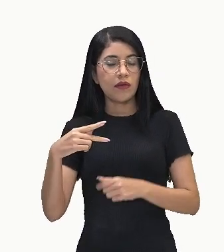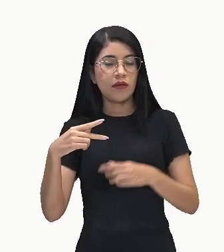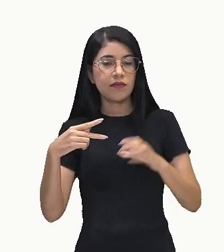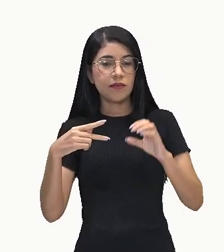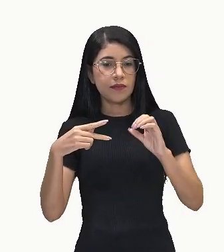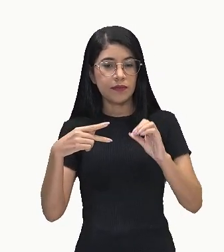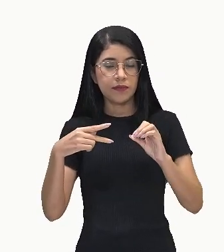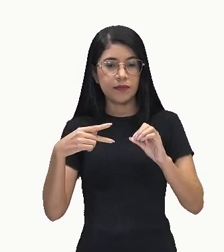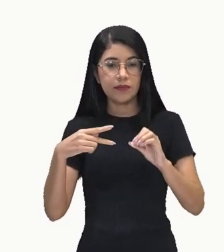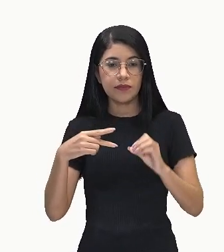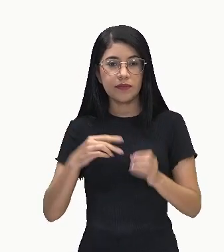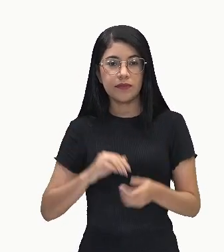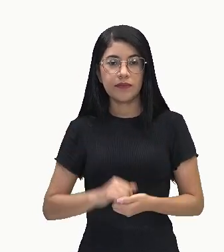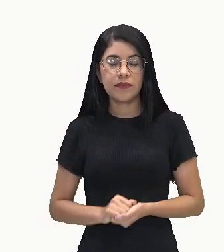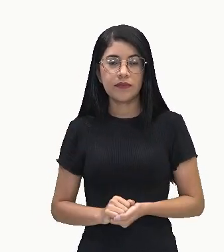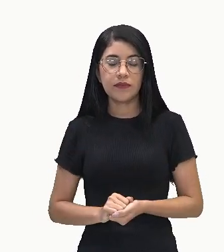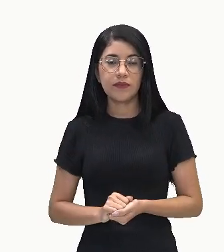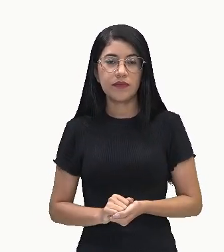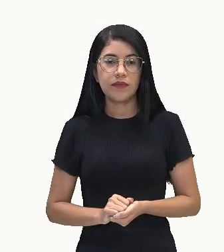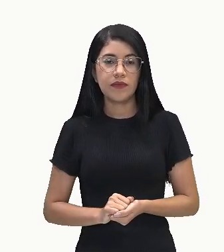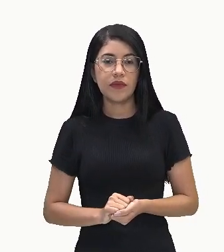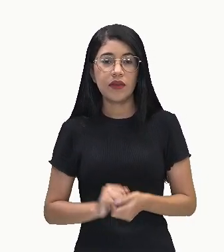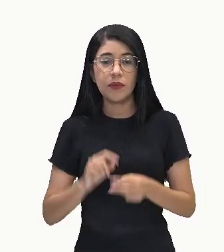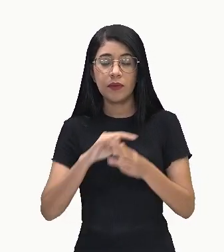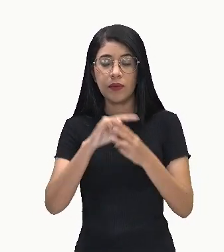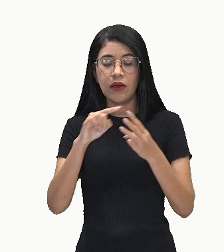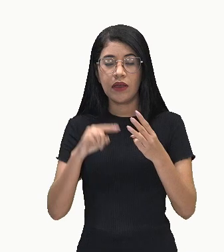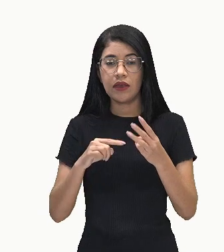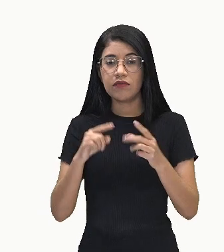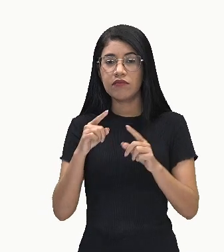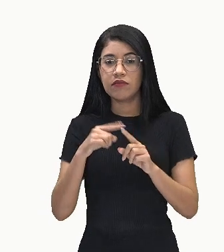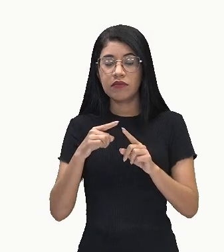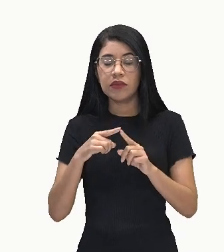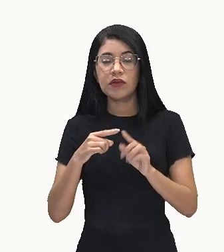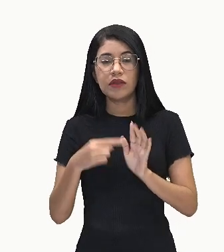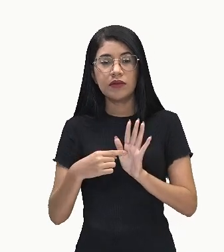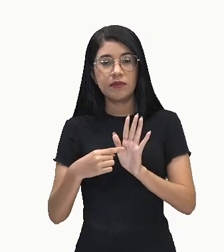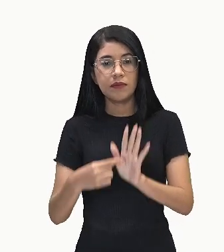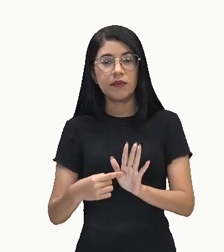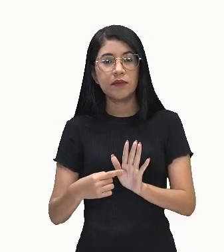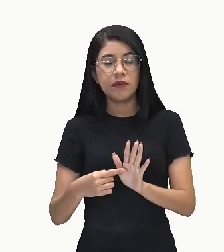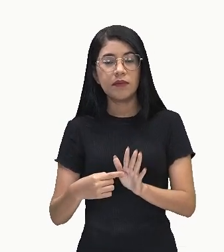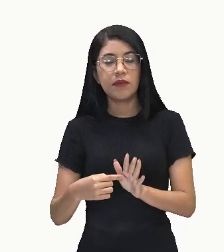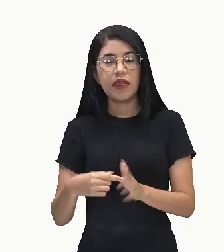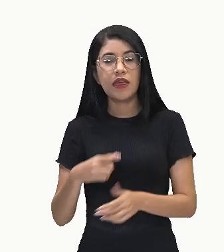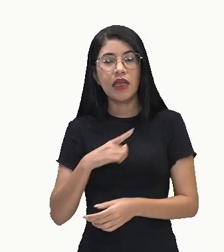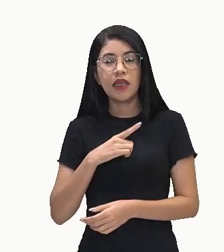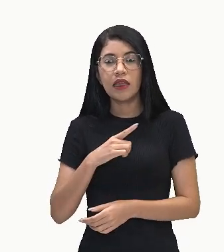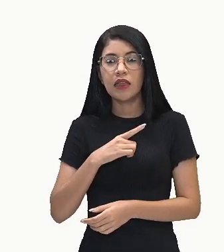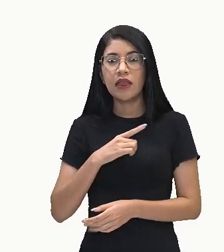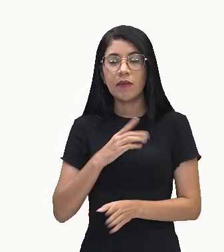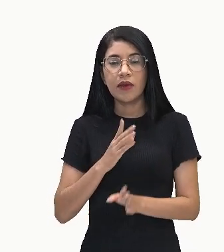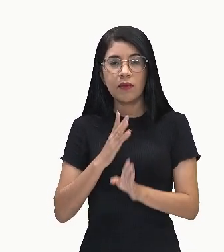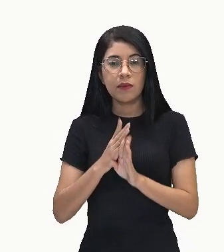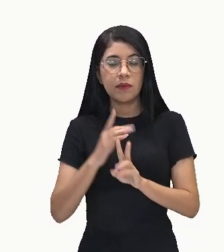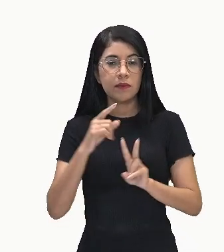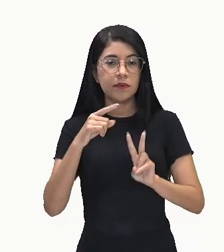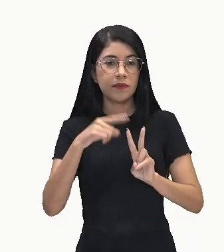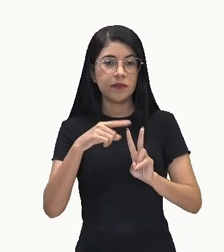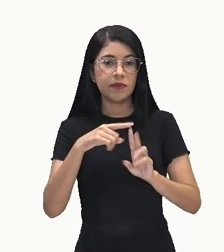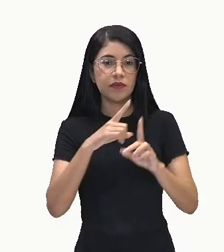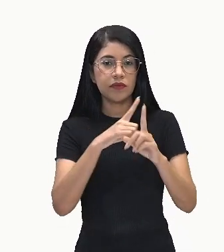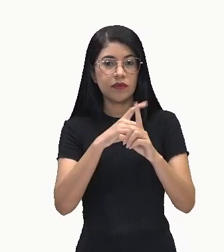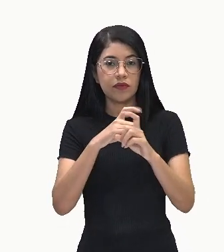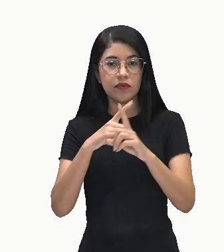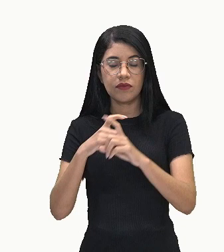0. Então, são essas 3 condições aí de existência de raízes para o